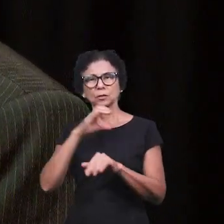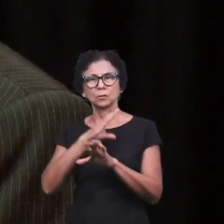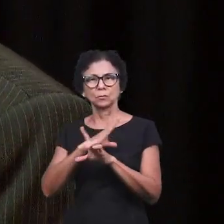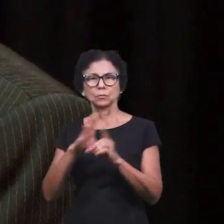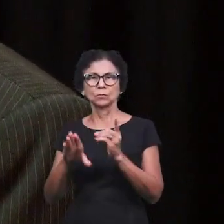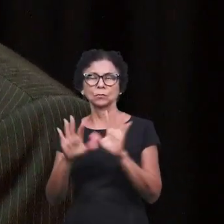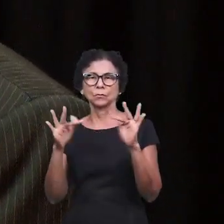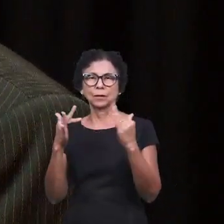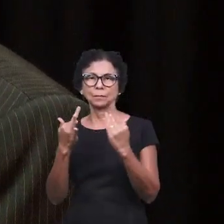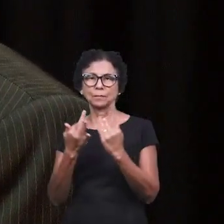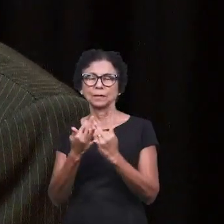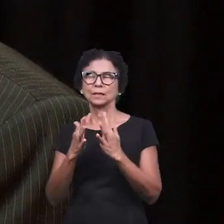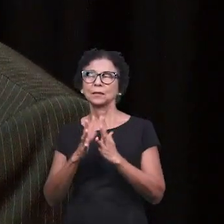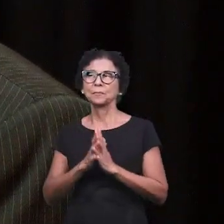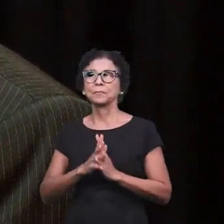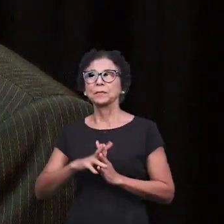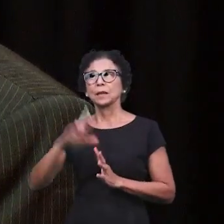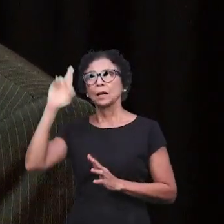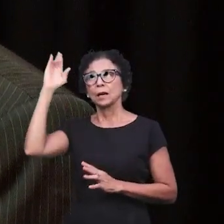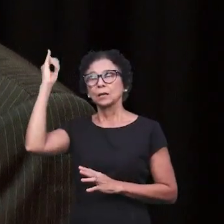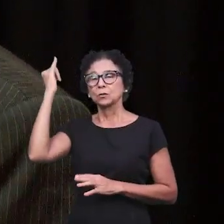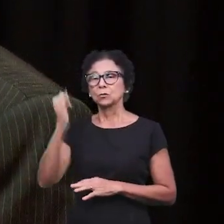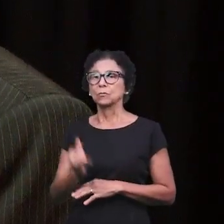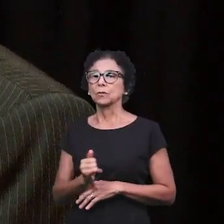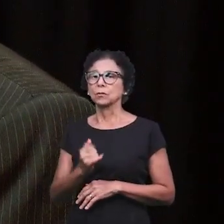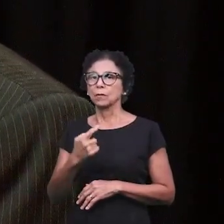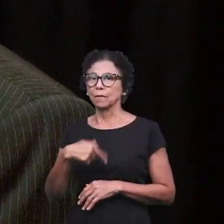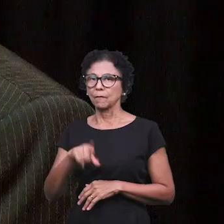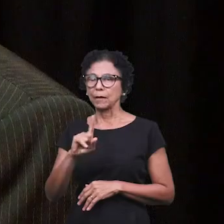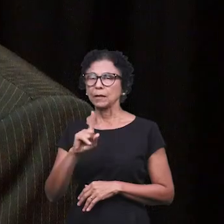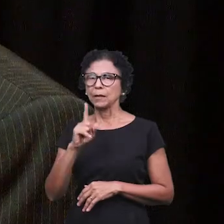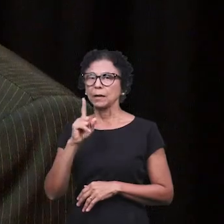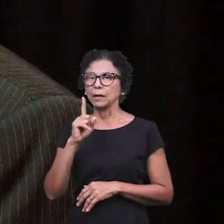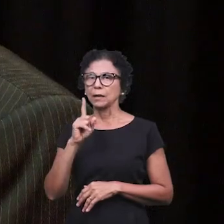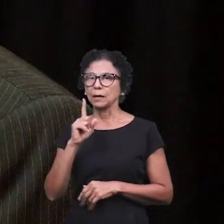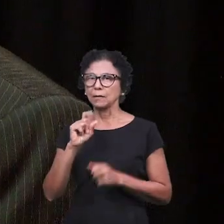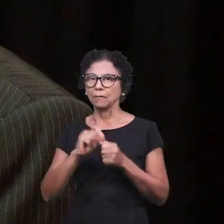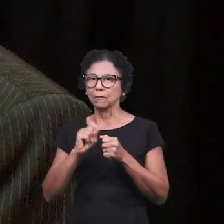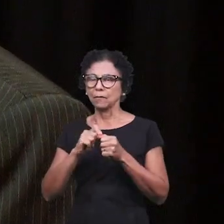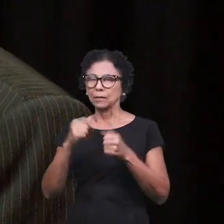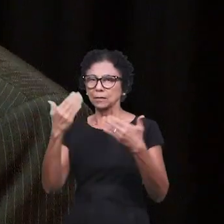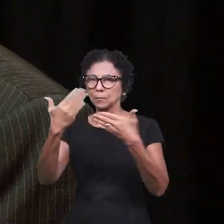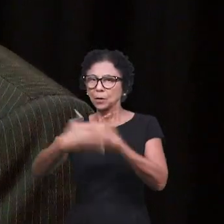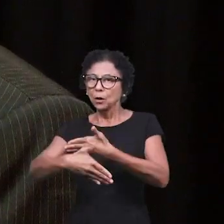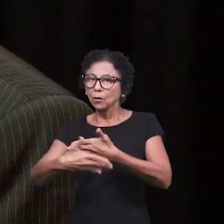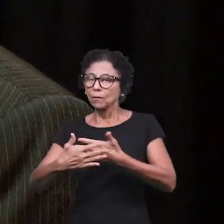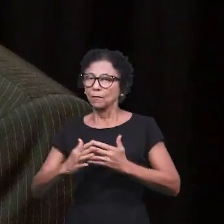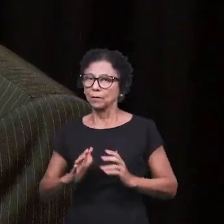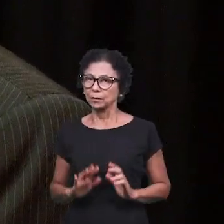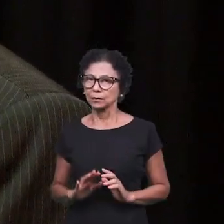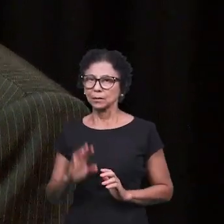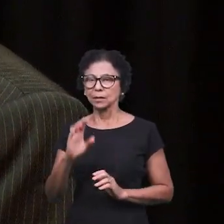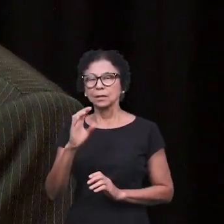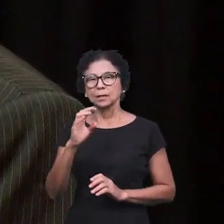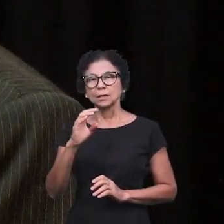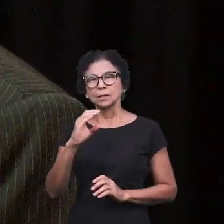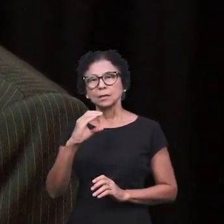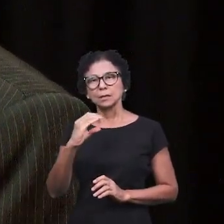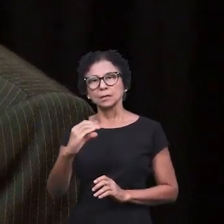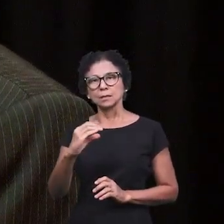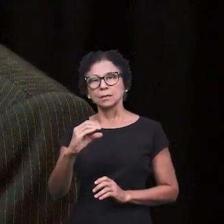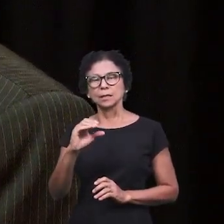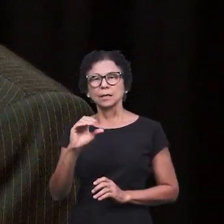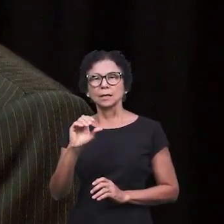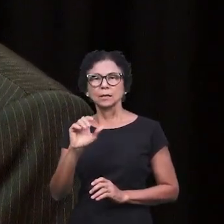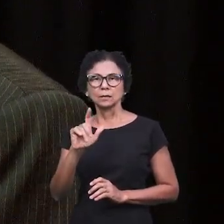culto no lar, consultamos ao Senhor. E o Senhor falou, faz a prova. Da CGU. Fazer a prova da CGU. Isso era início